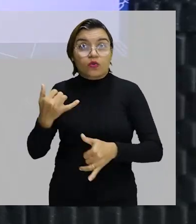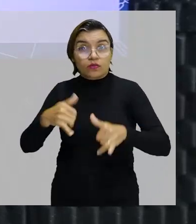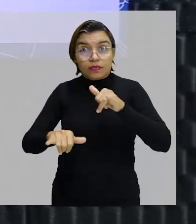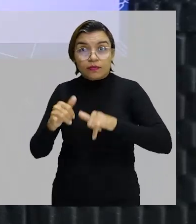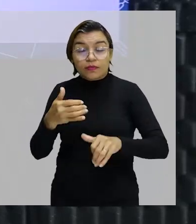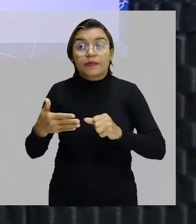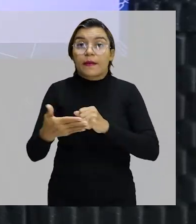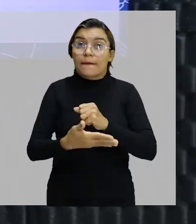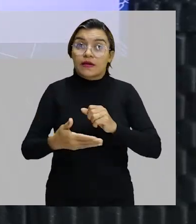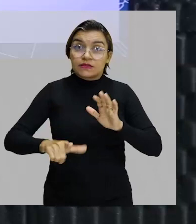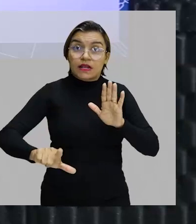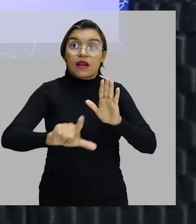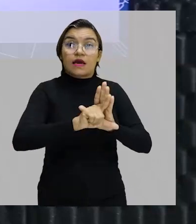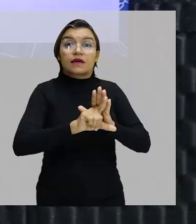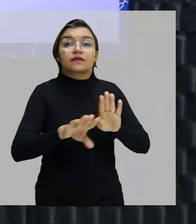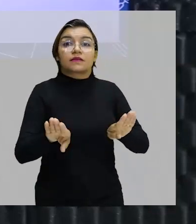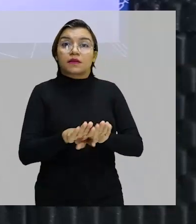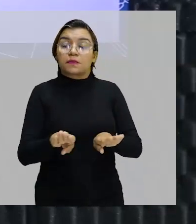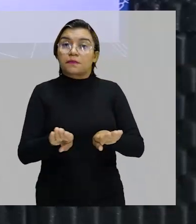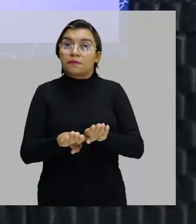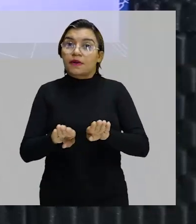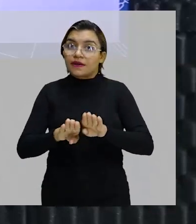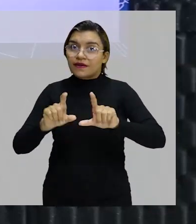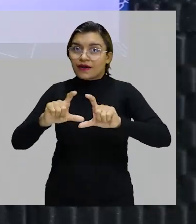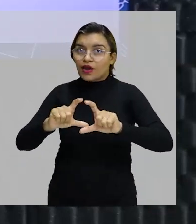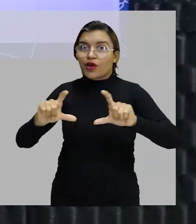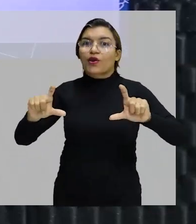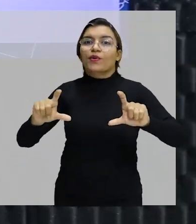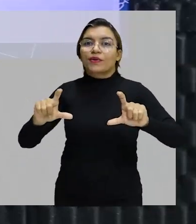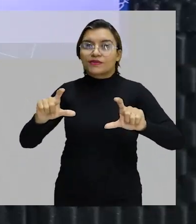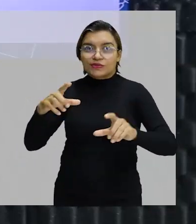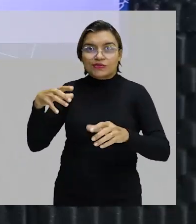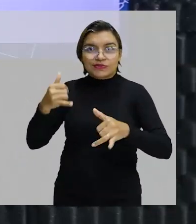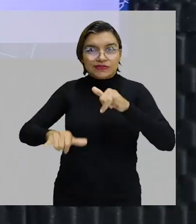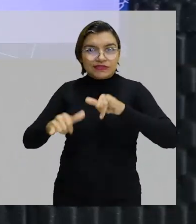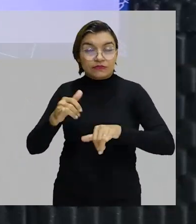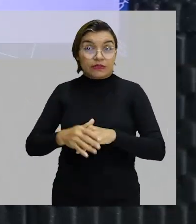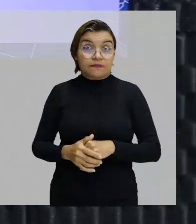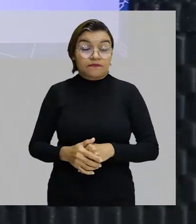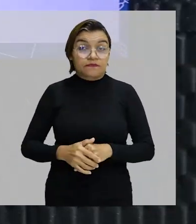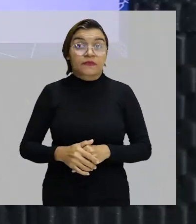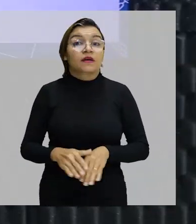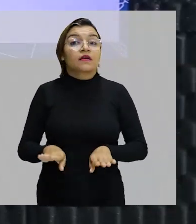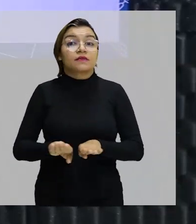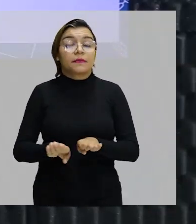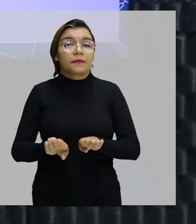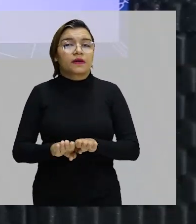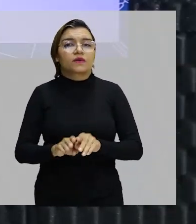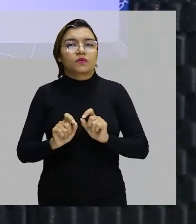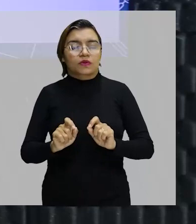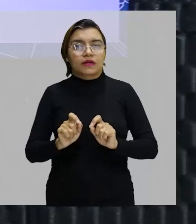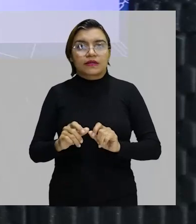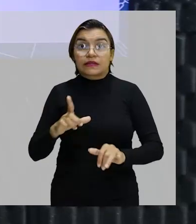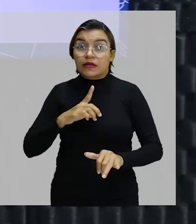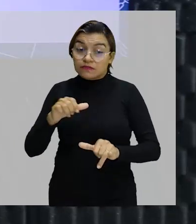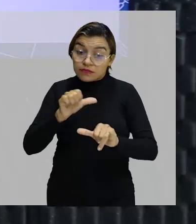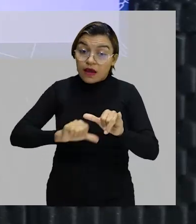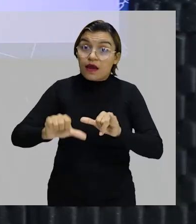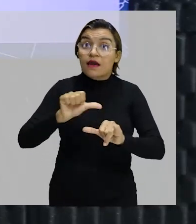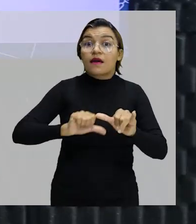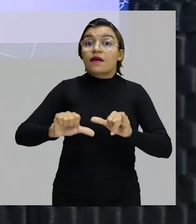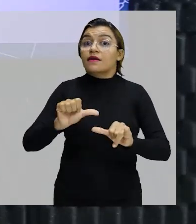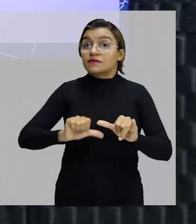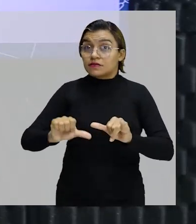nessas leis e também nas equações. Porque, na verdade, nós vamos ter uma reação